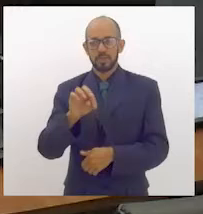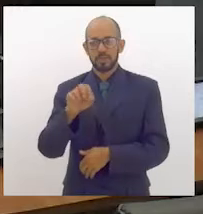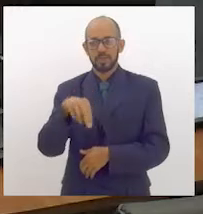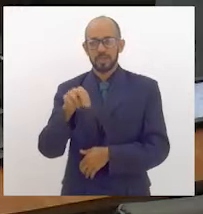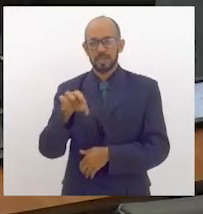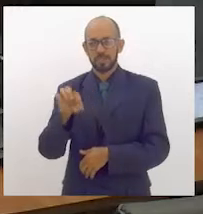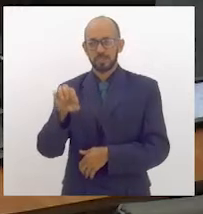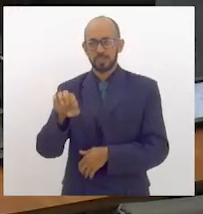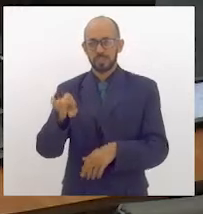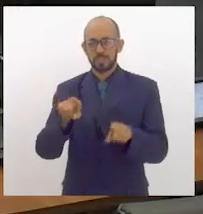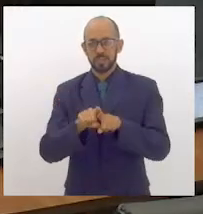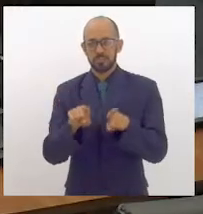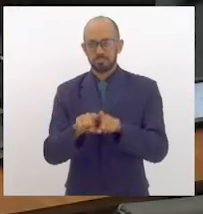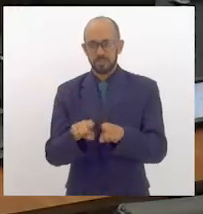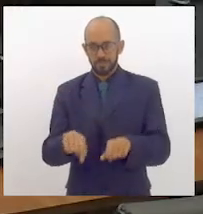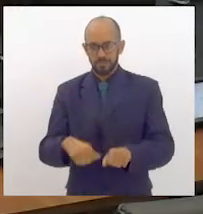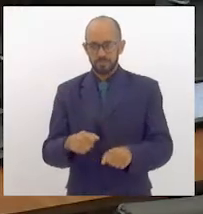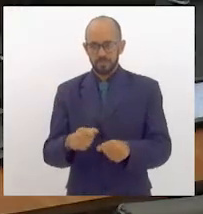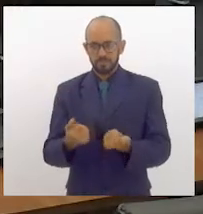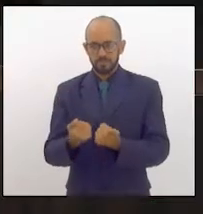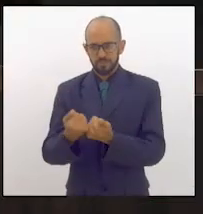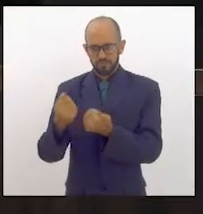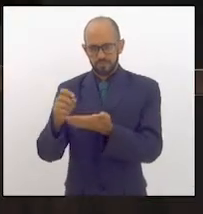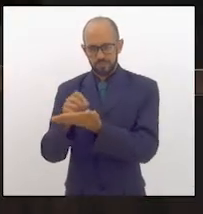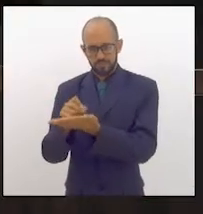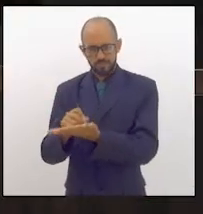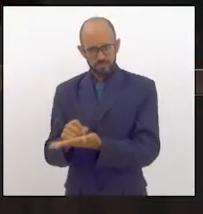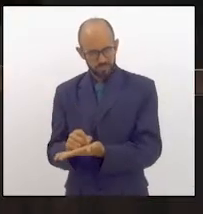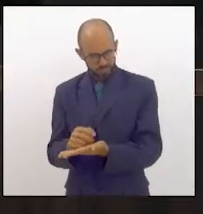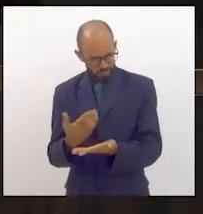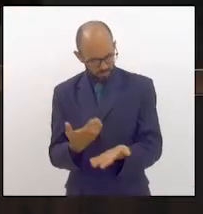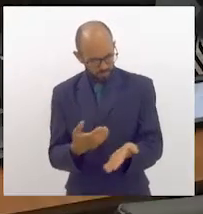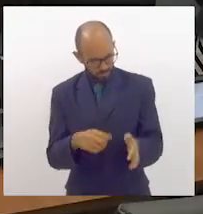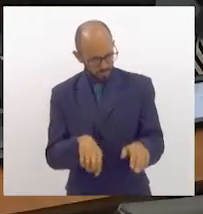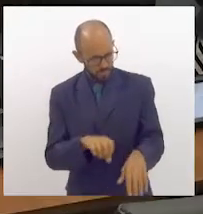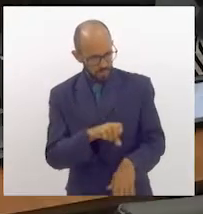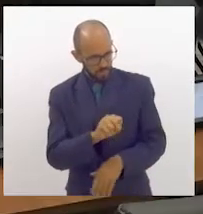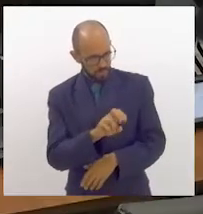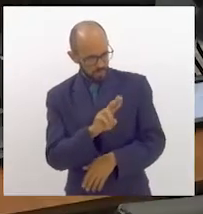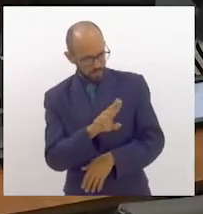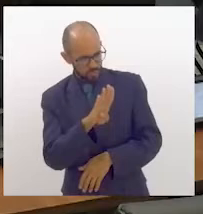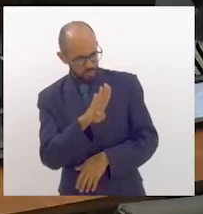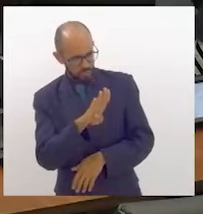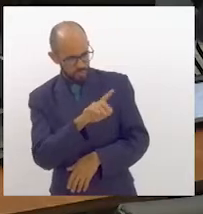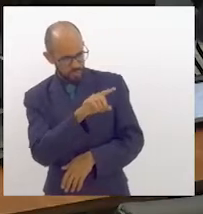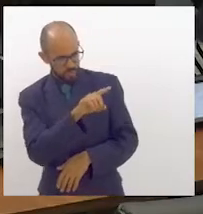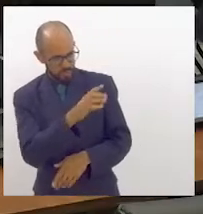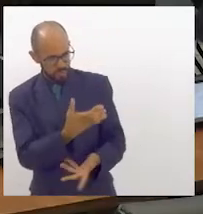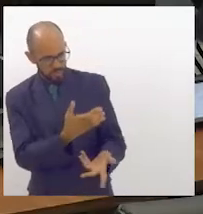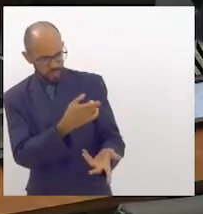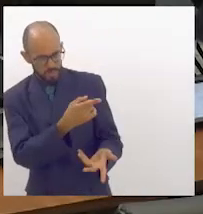o que a controle açougue E aí